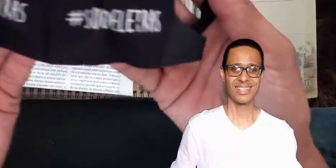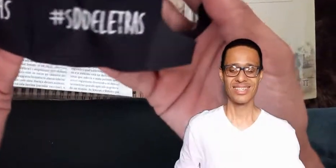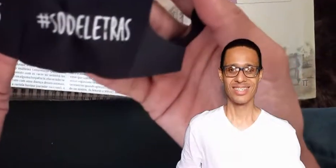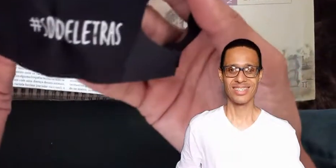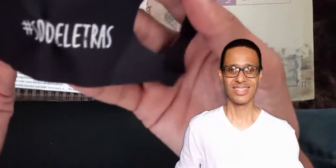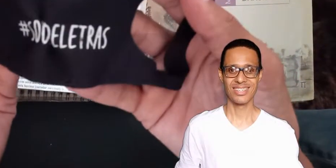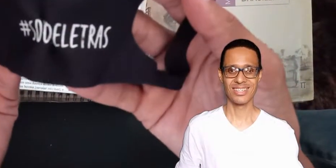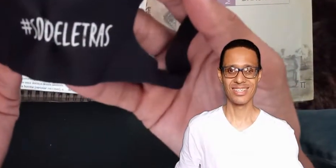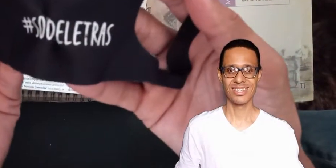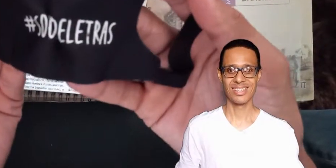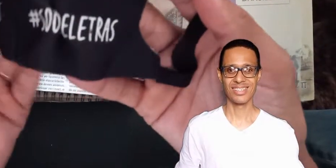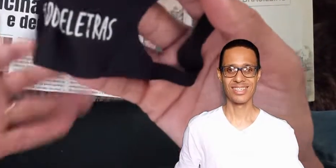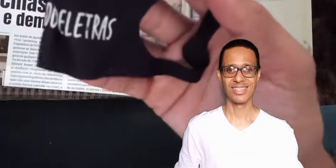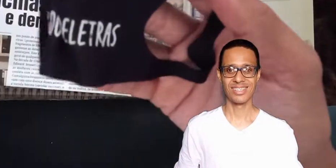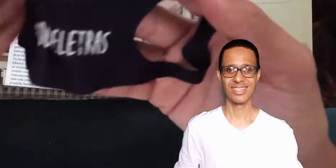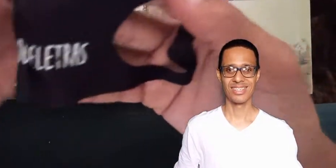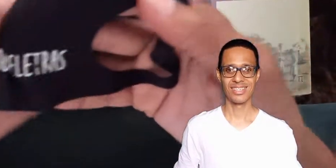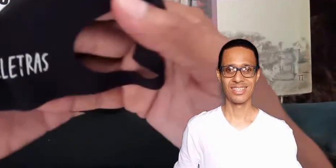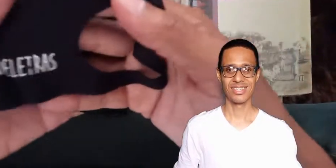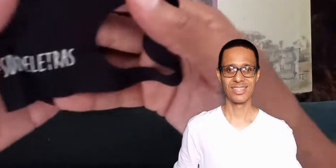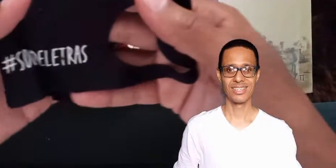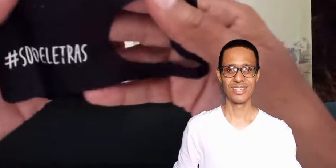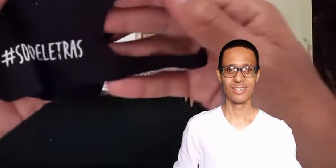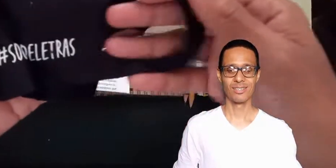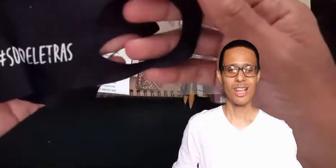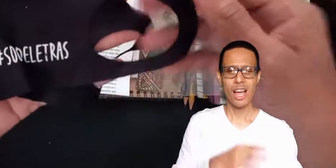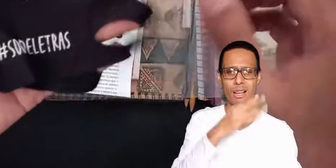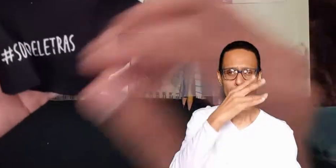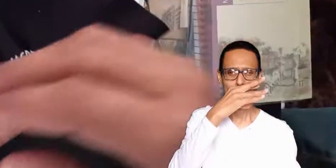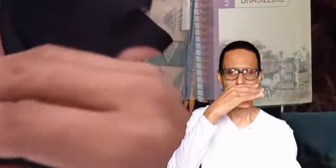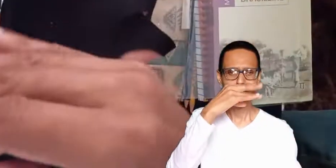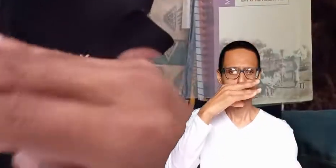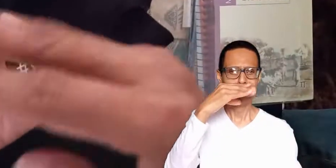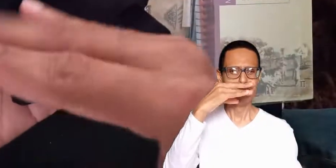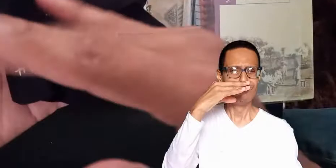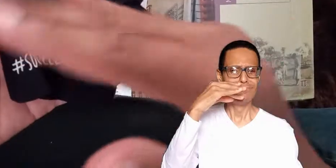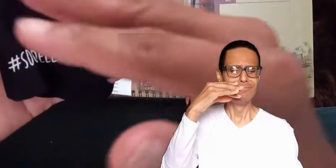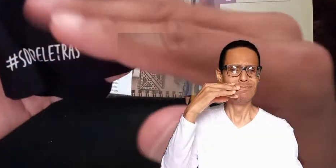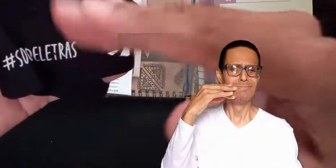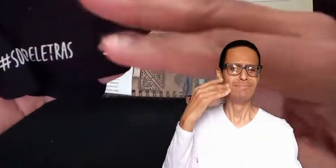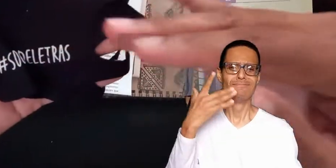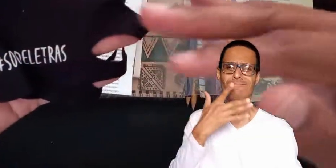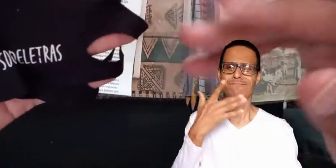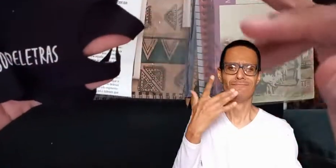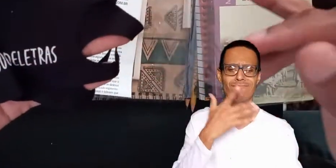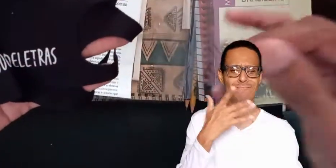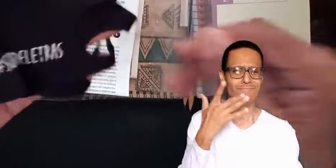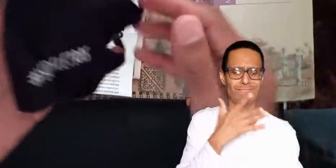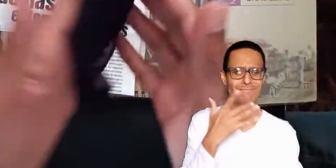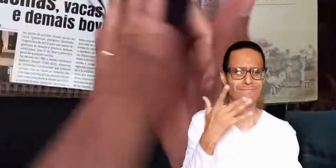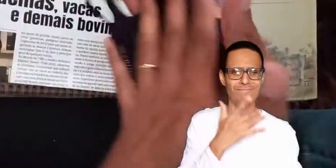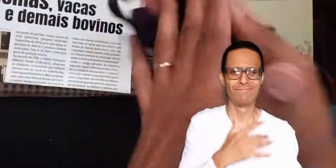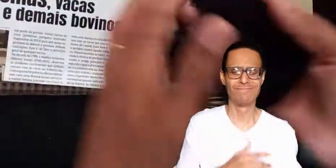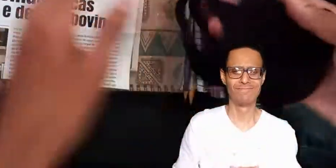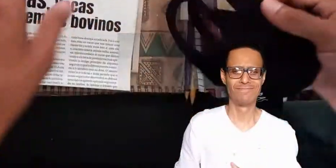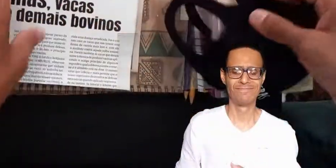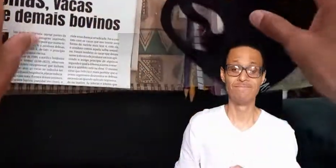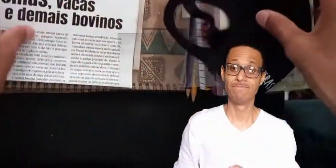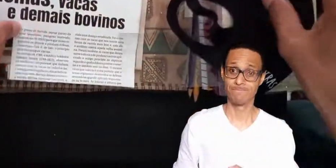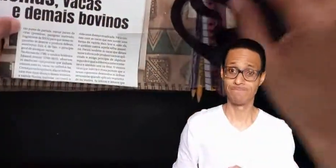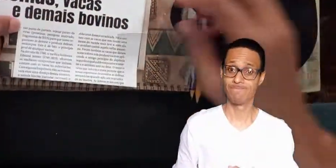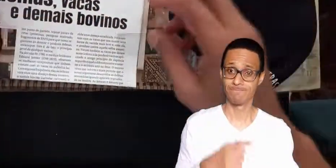Olha, tá cheirando gostoso, galera. Temos aqui um